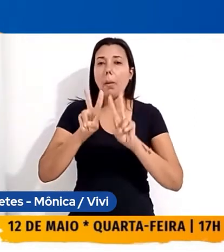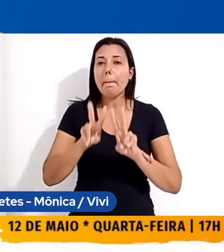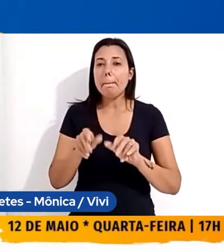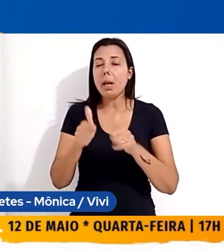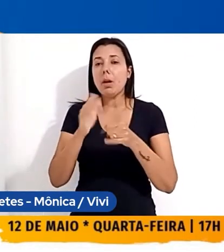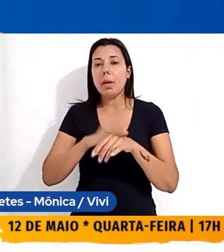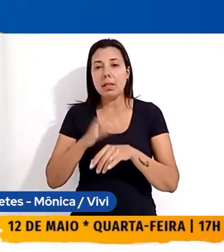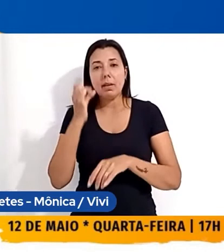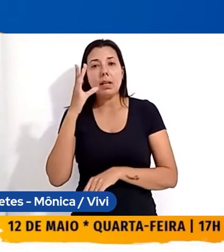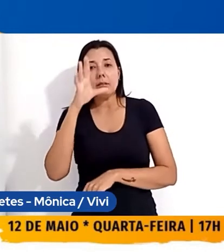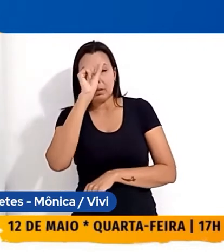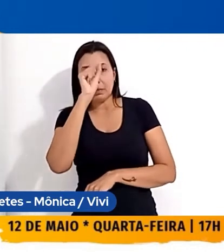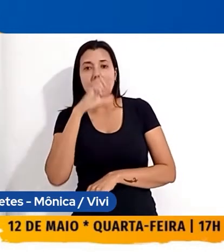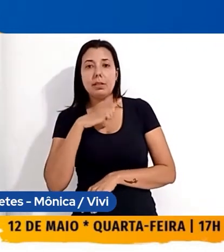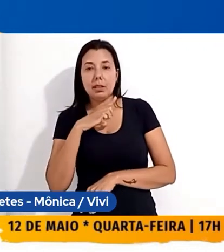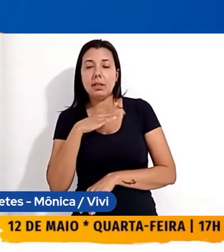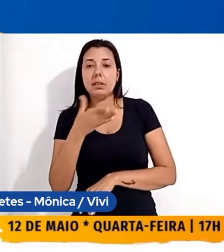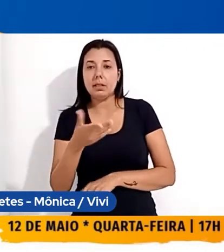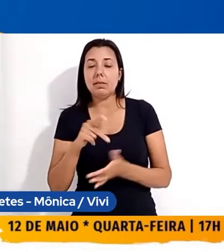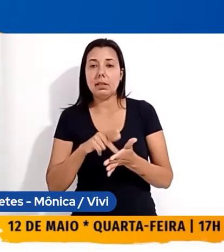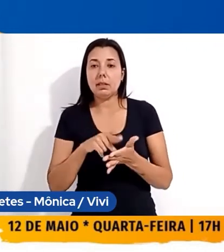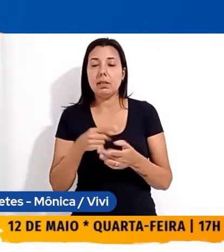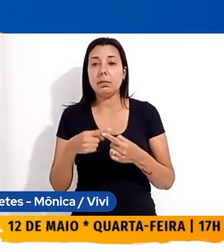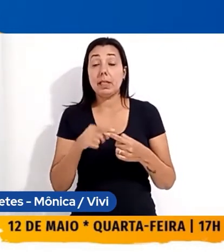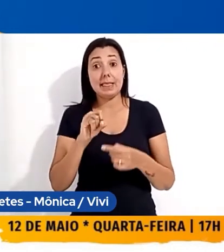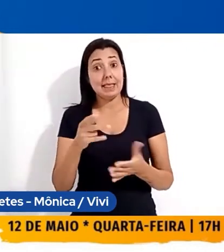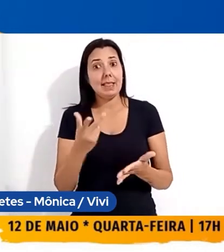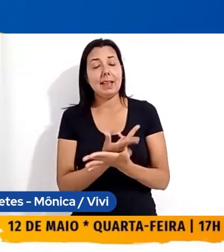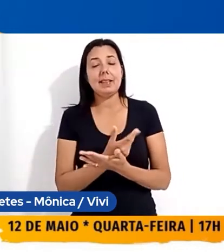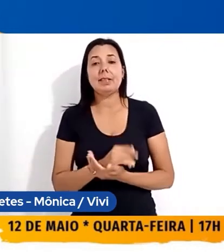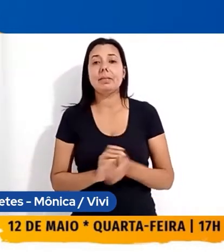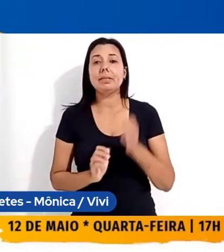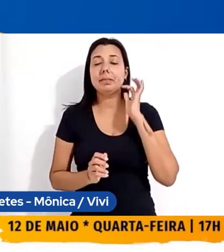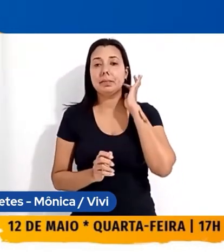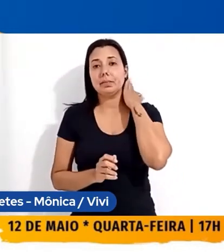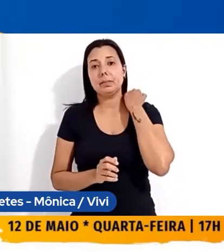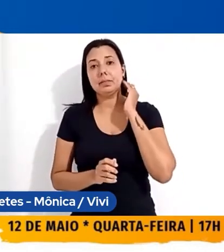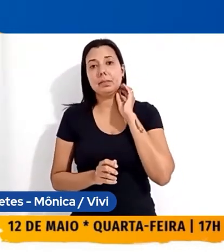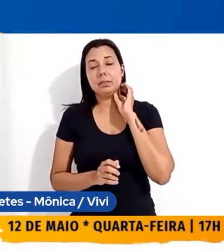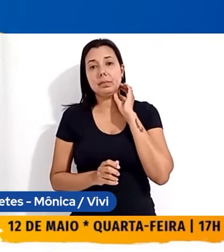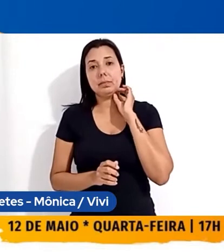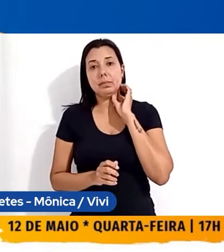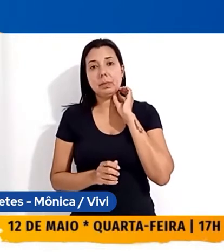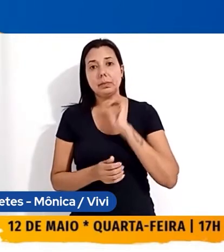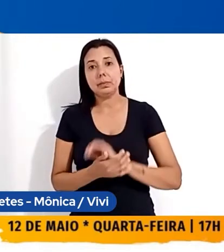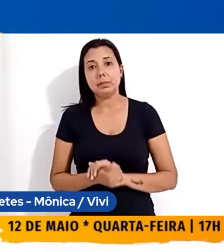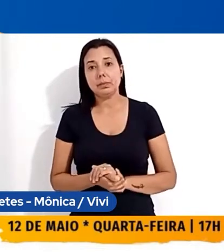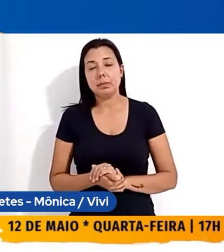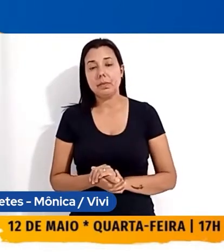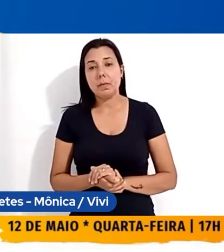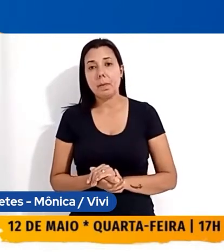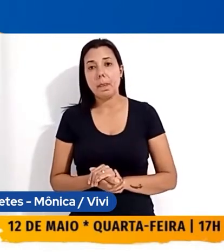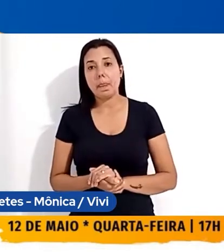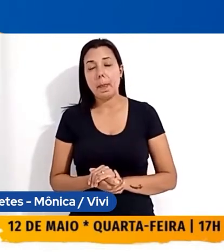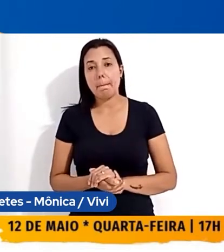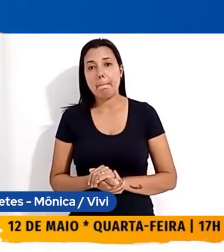facilmente apreendidas. Vocês, por favor, me avisem se algo der errado. Vou selecionar a janela aqui,